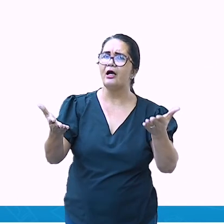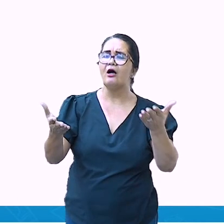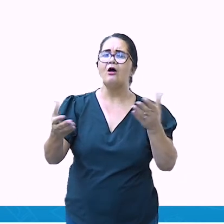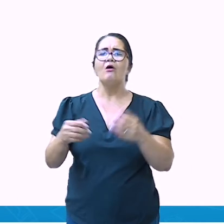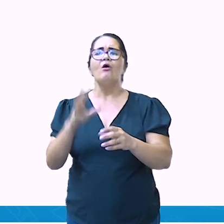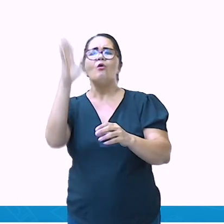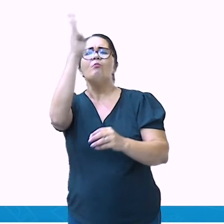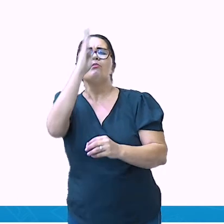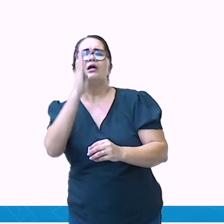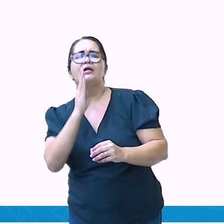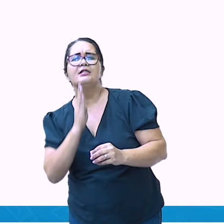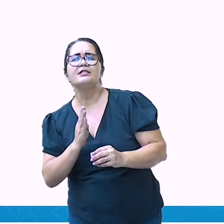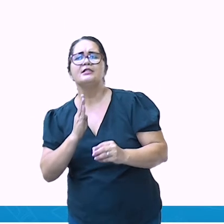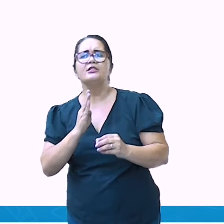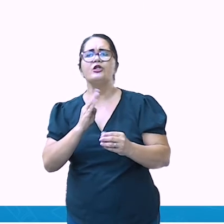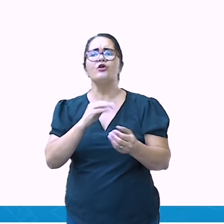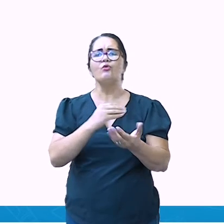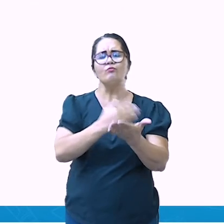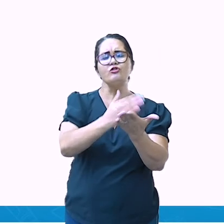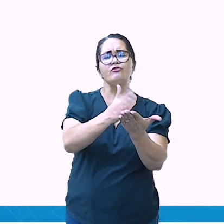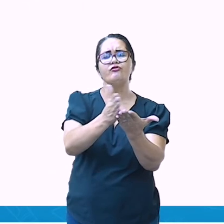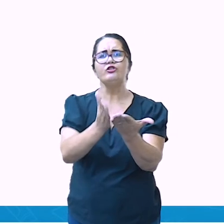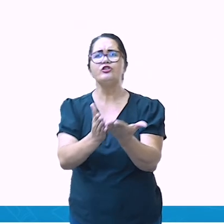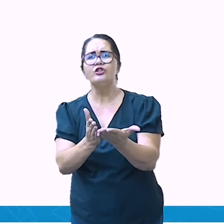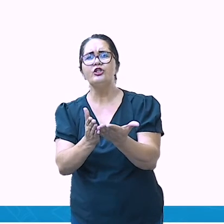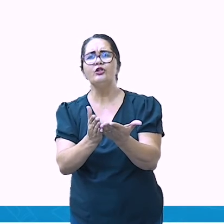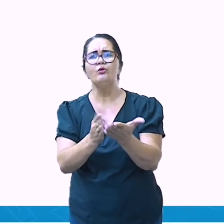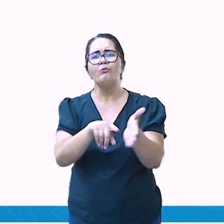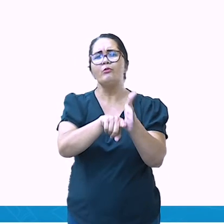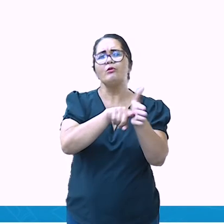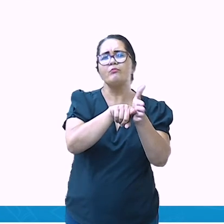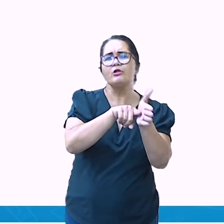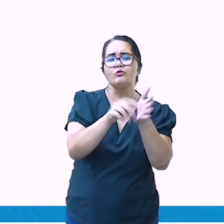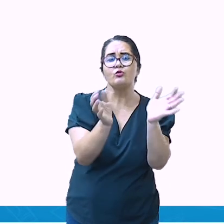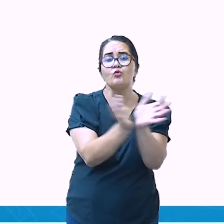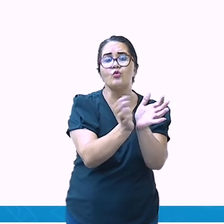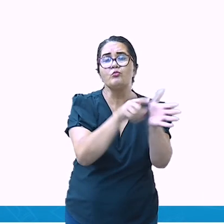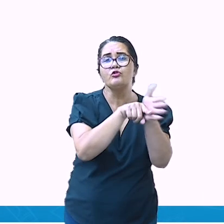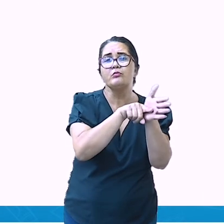em quantas regiões?